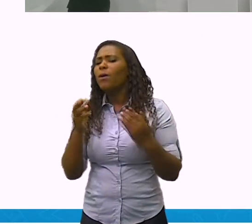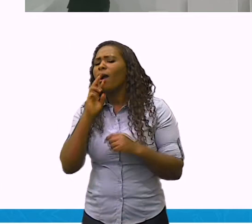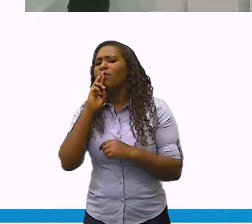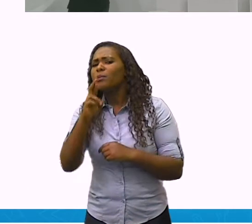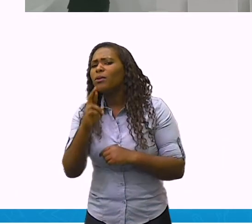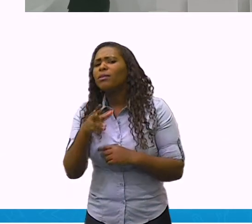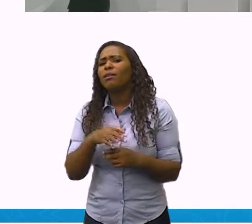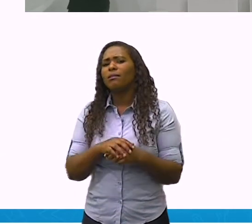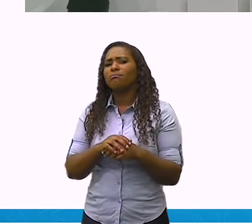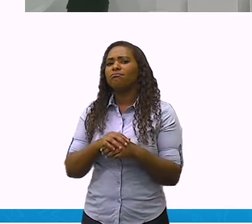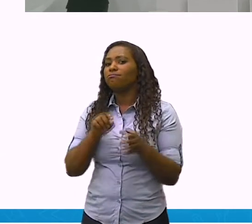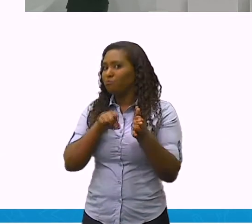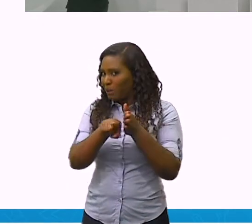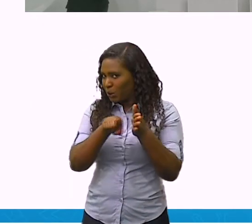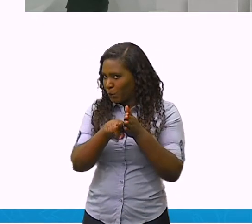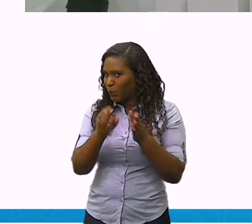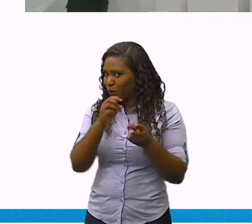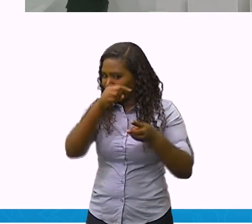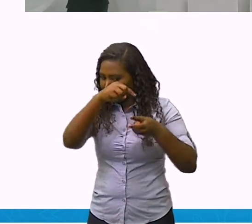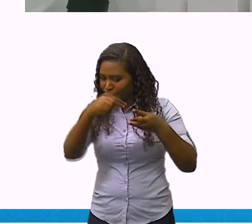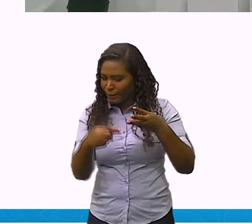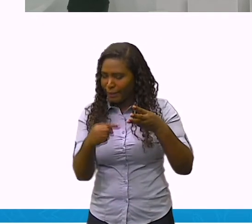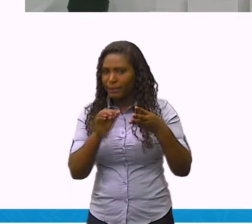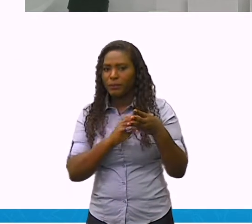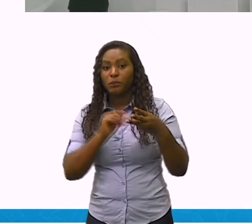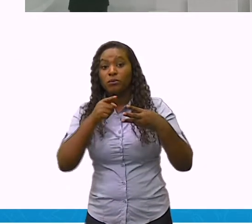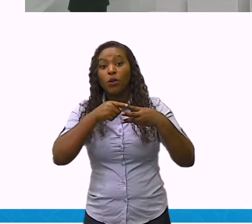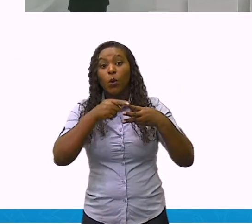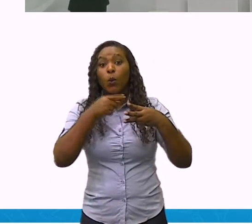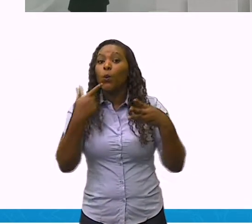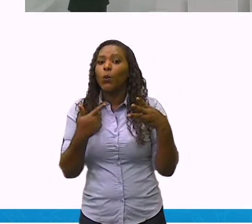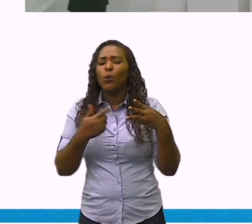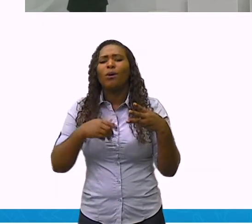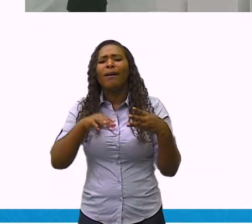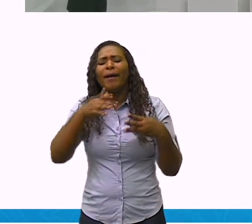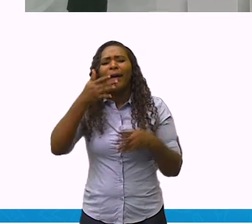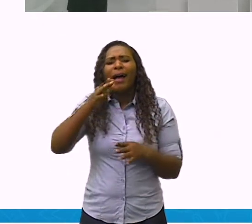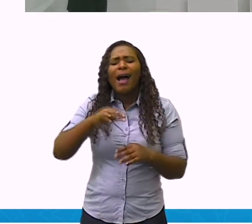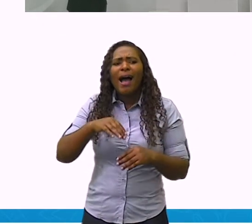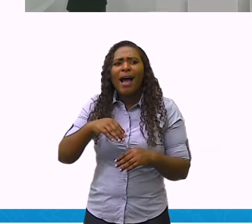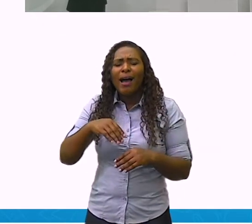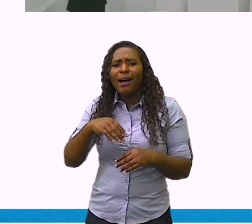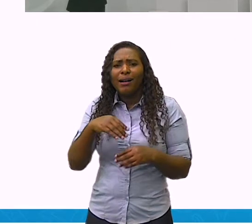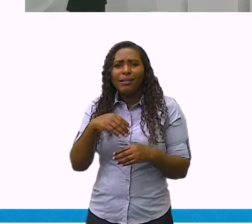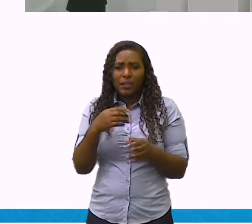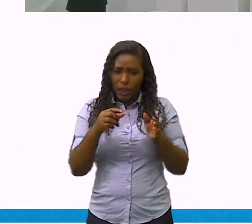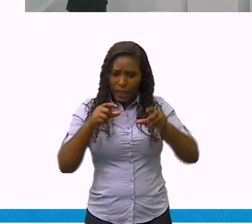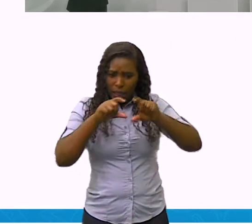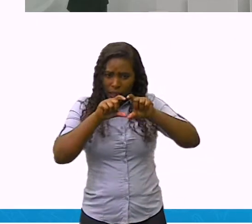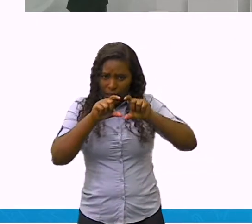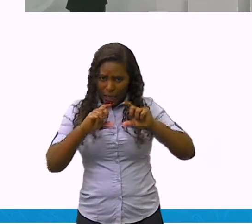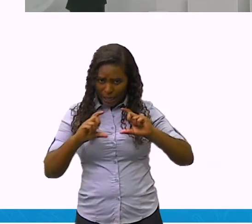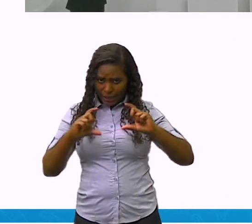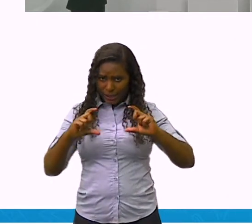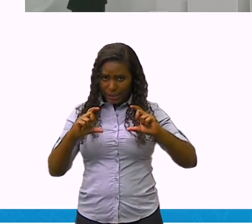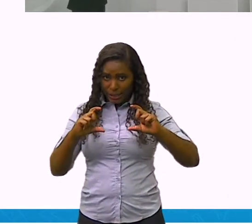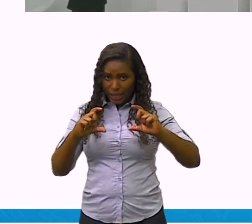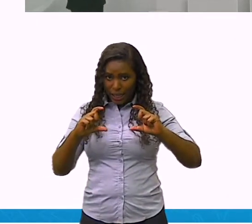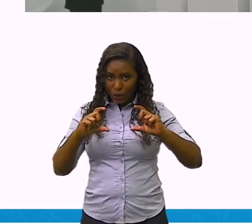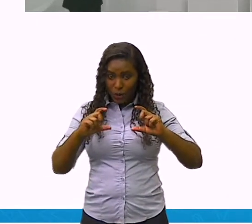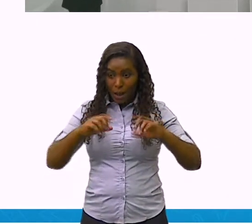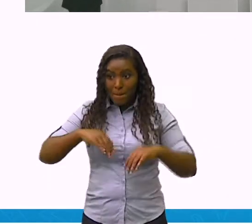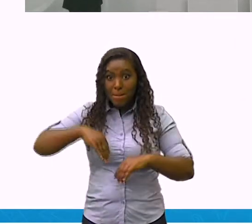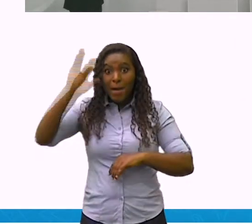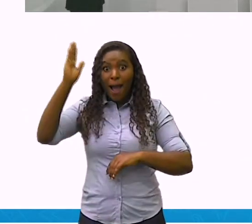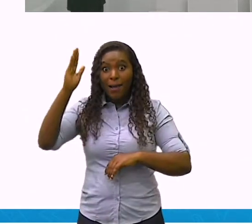1. Quem tem a nota de maior valor? Quem desses aqui tem a nota de maior valor,